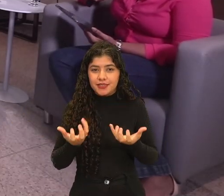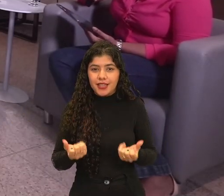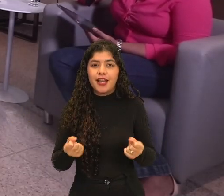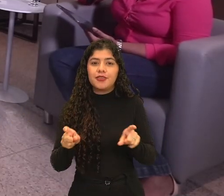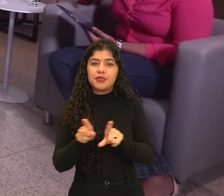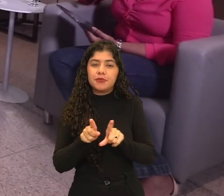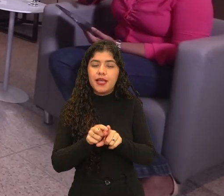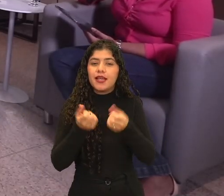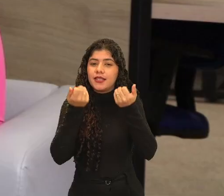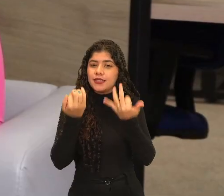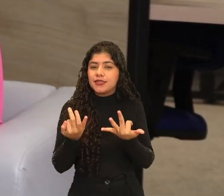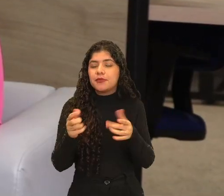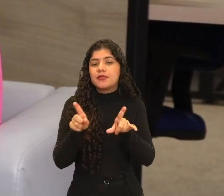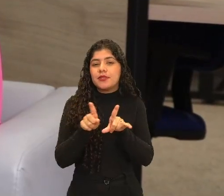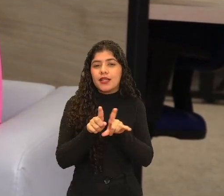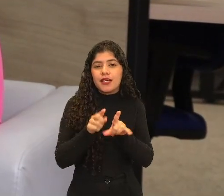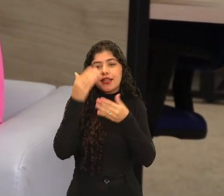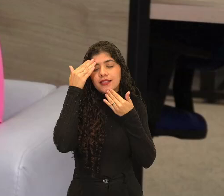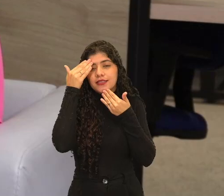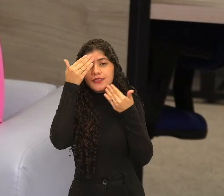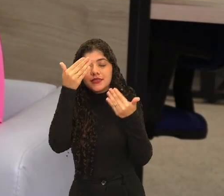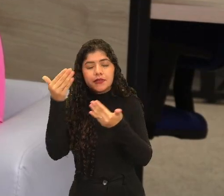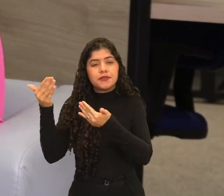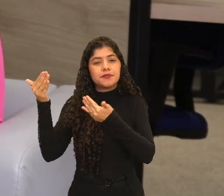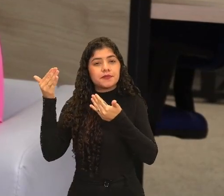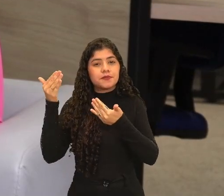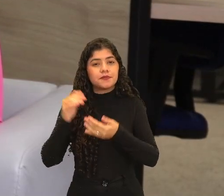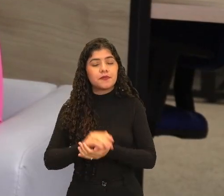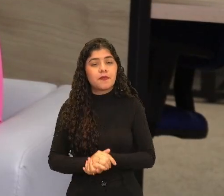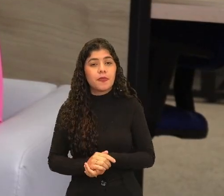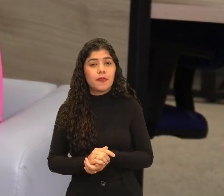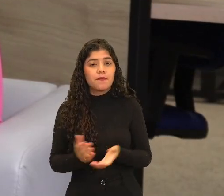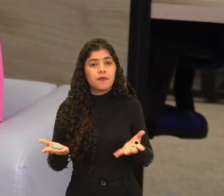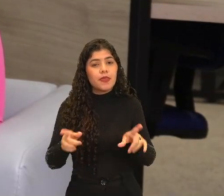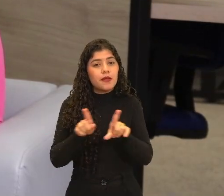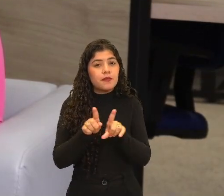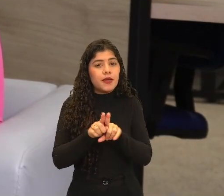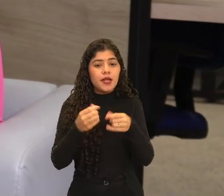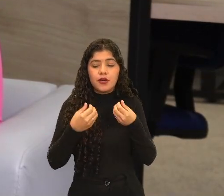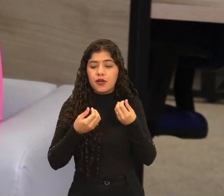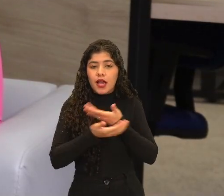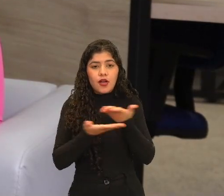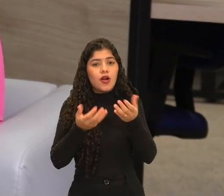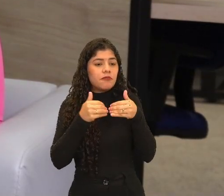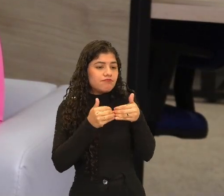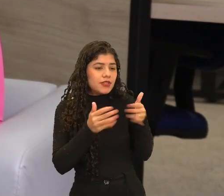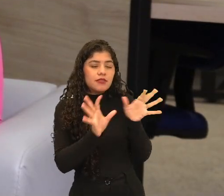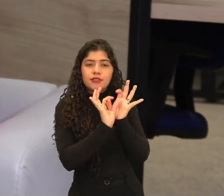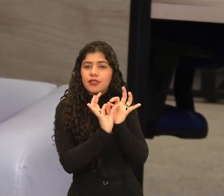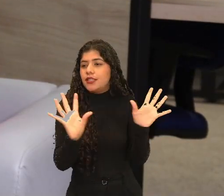as falas muito importantes desse assunto que também é muito importante. E agora eu quero deixar o espaço aberto para que vocês possam, né,